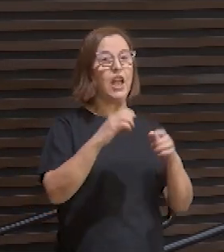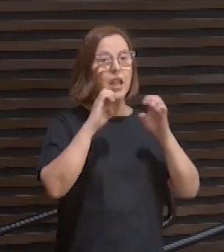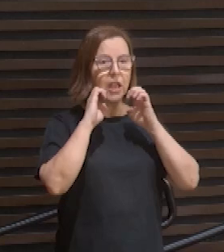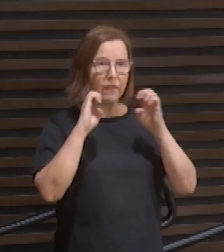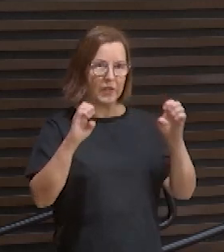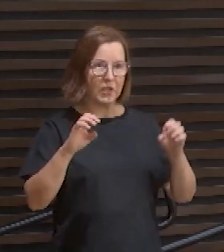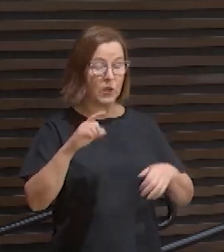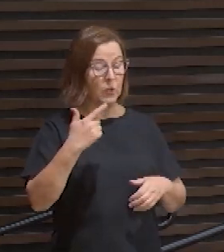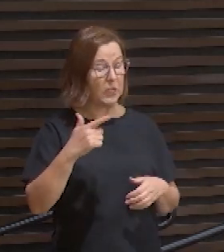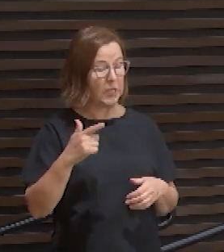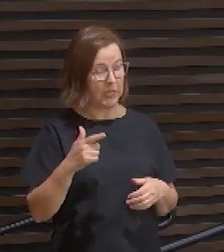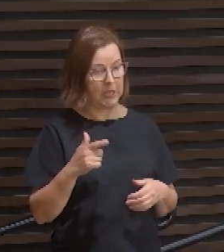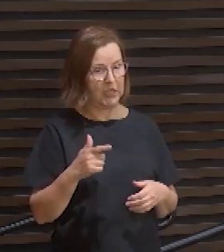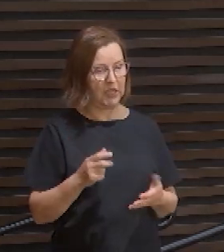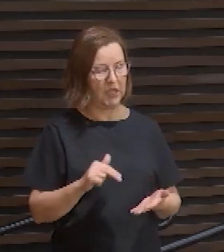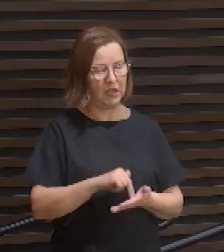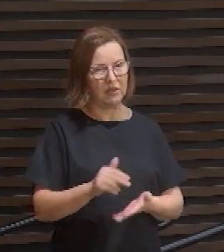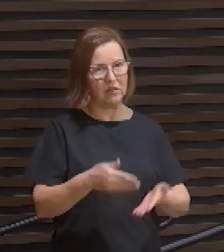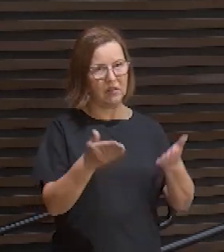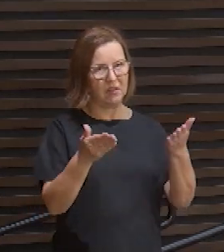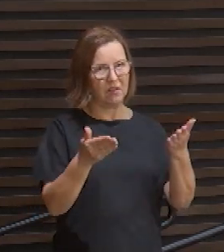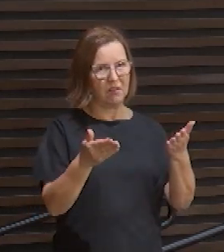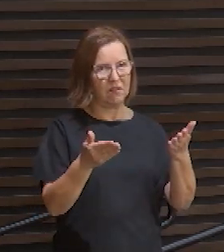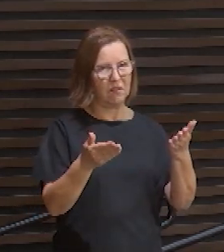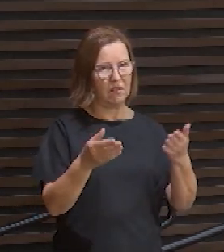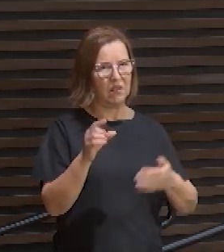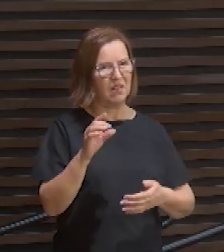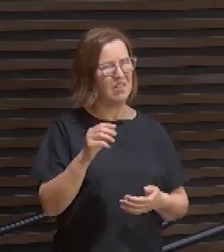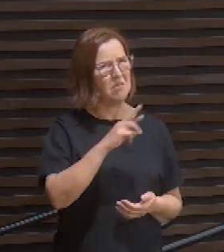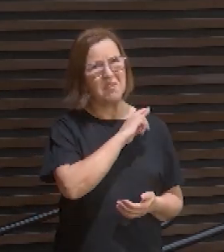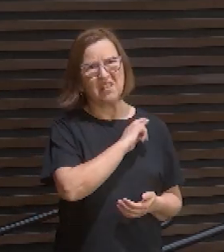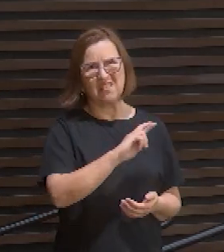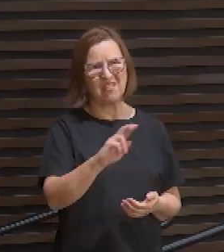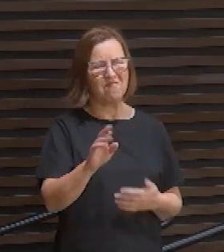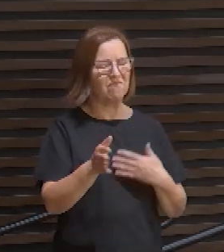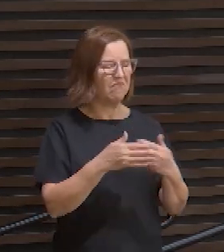sem a ressurreição, nada mais é do que apenas uma religião.